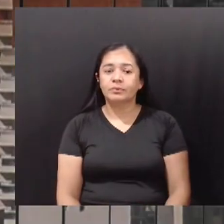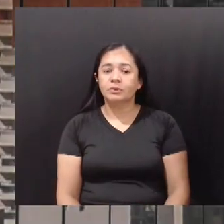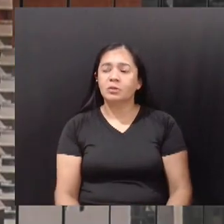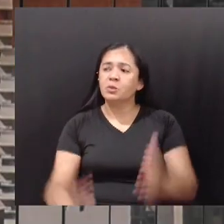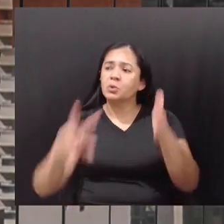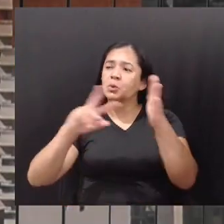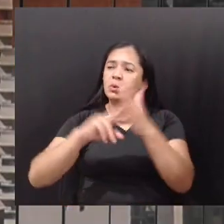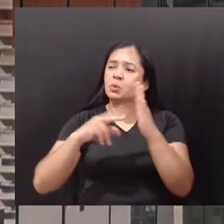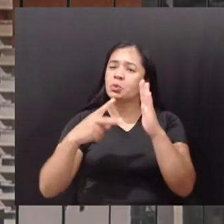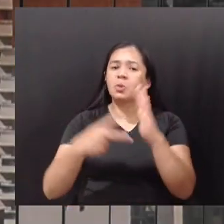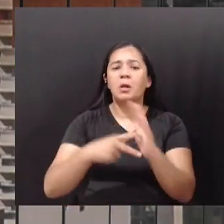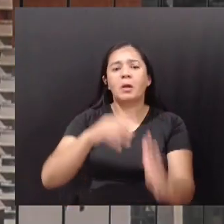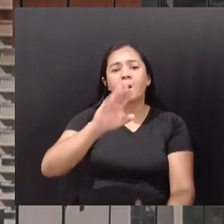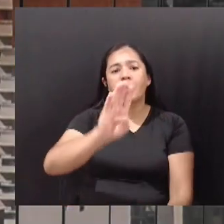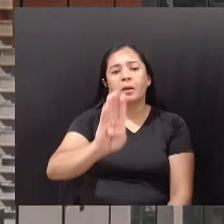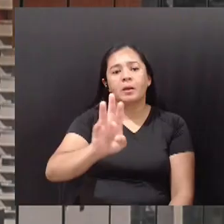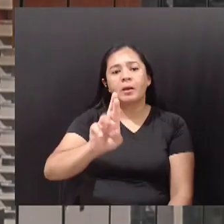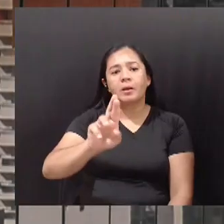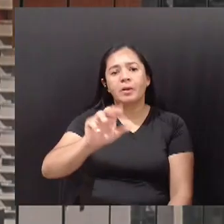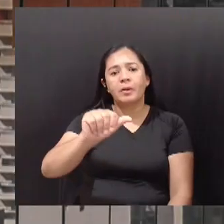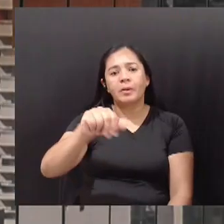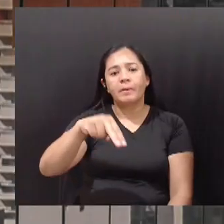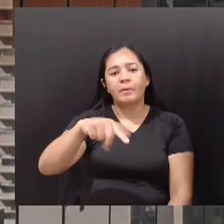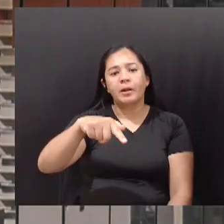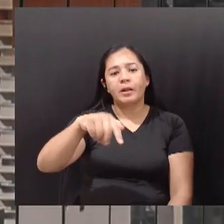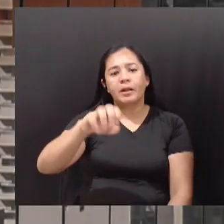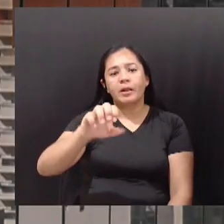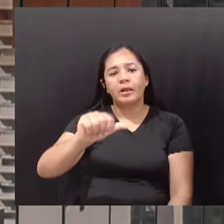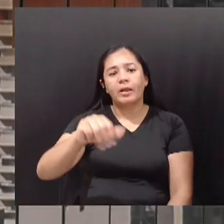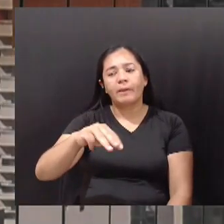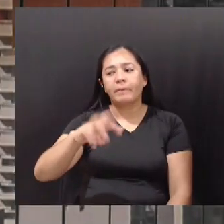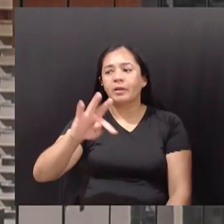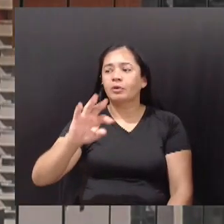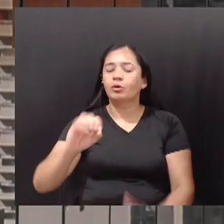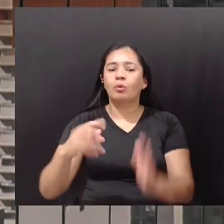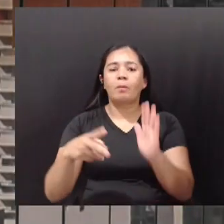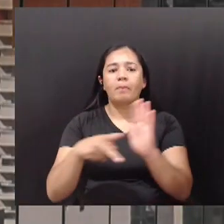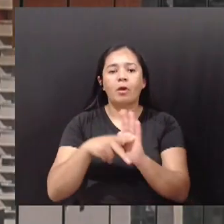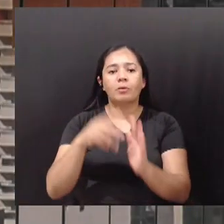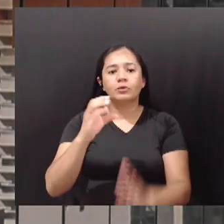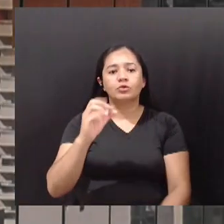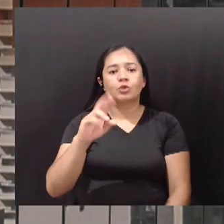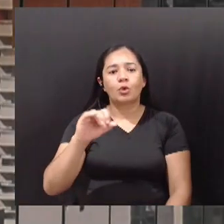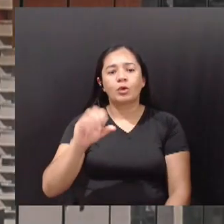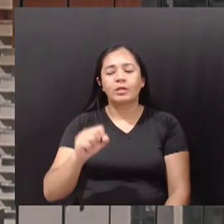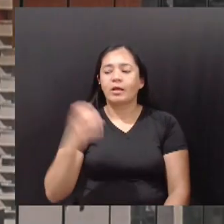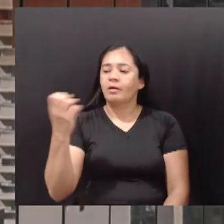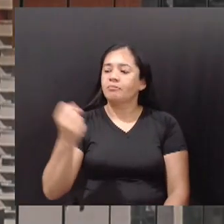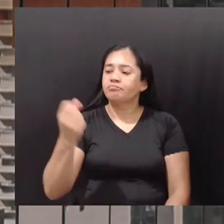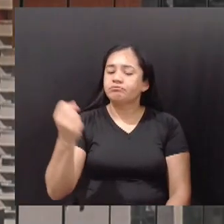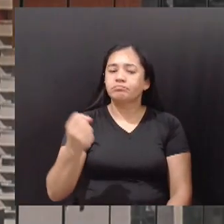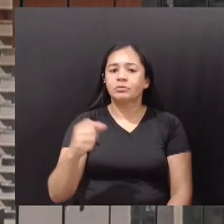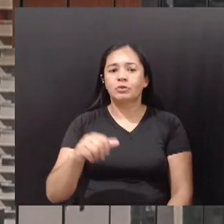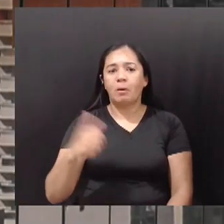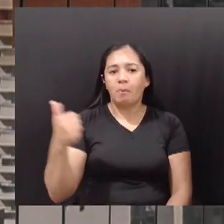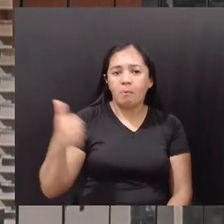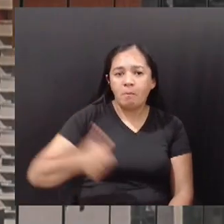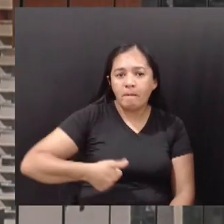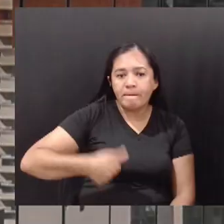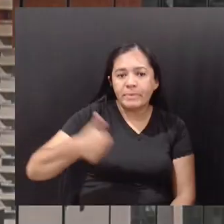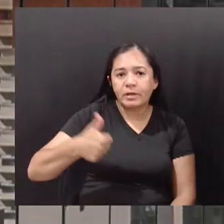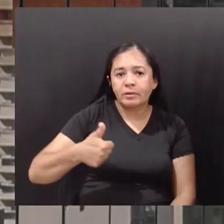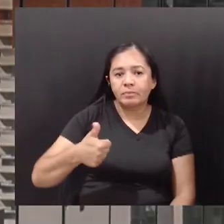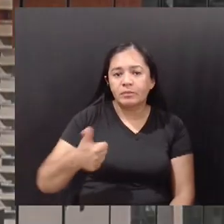esse branqueamento dos corais e qual é o que, quando a gente fala em primeiro ponto de não retorno, o